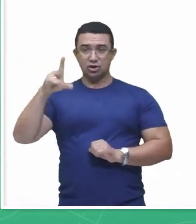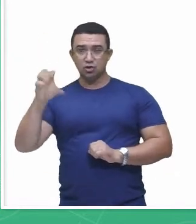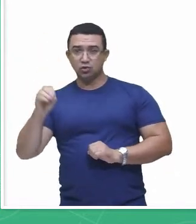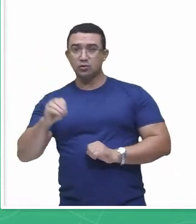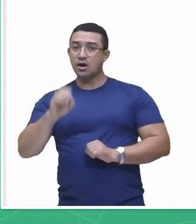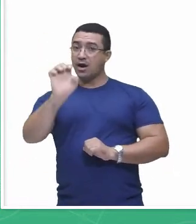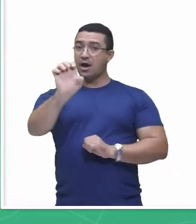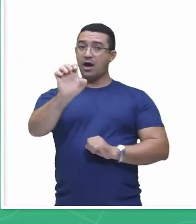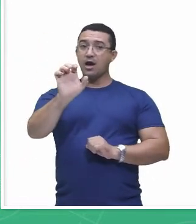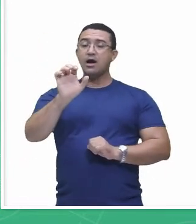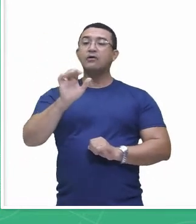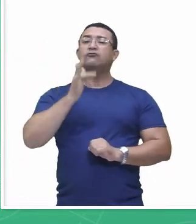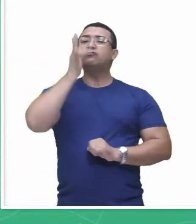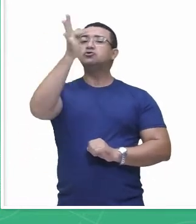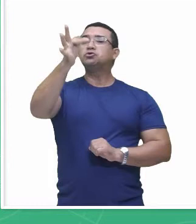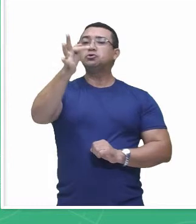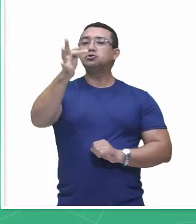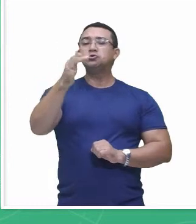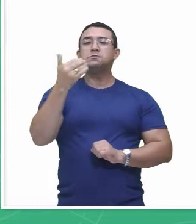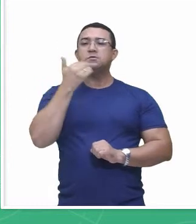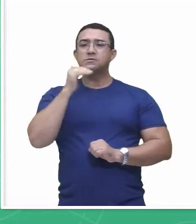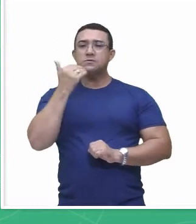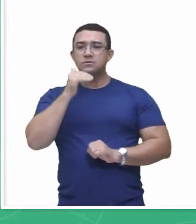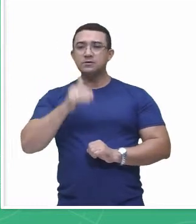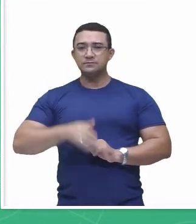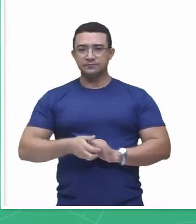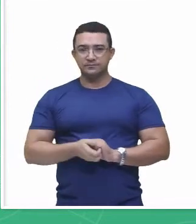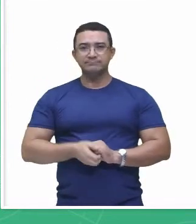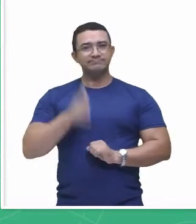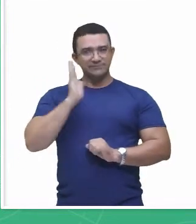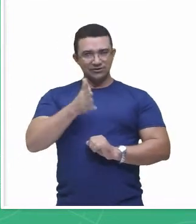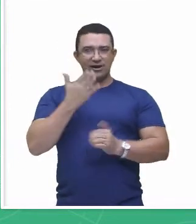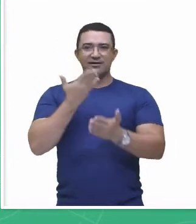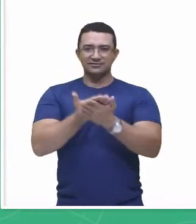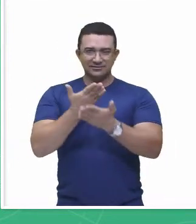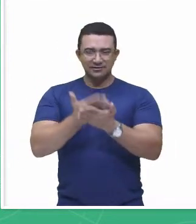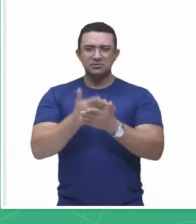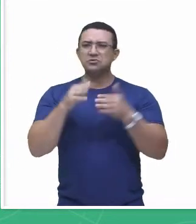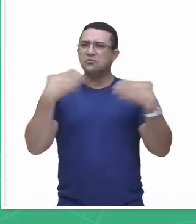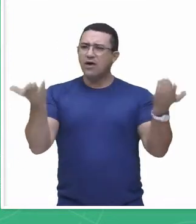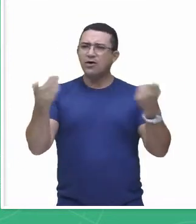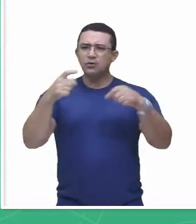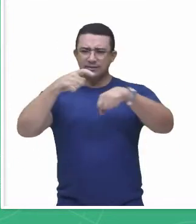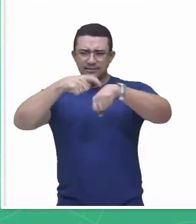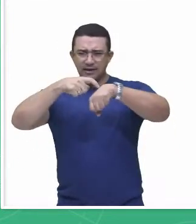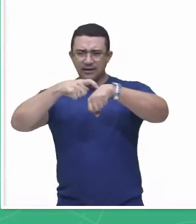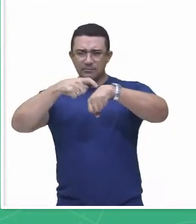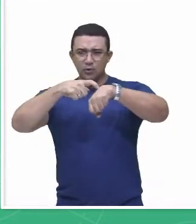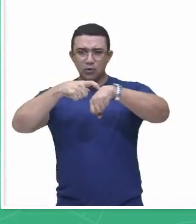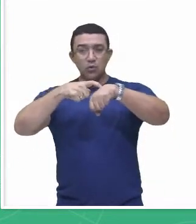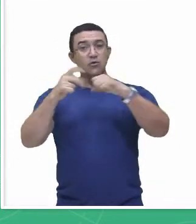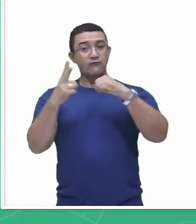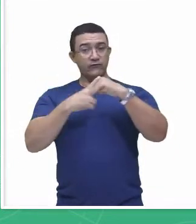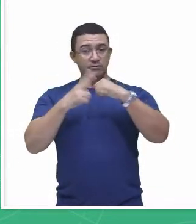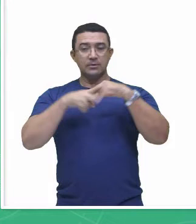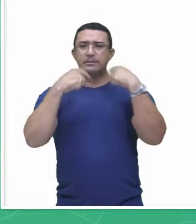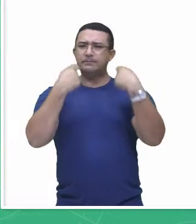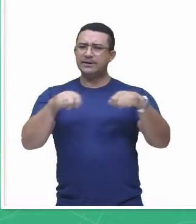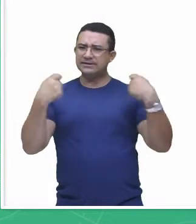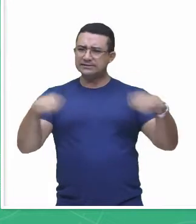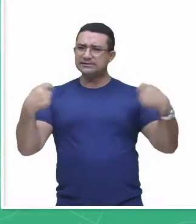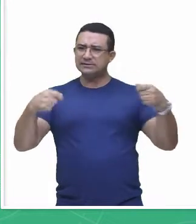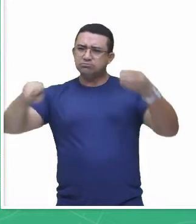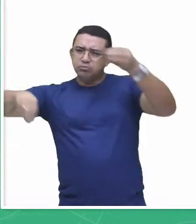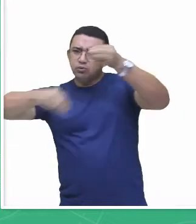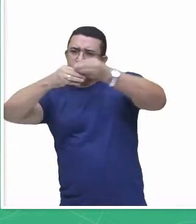futuro imperfeito. Nós estudamos isso, né? Qual seria esse tempo verbal onde precisa de um verbo auxiliar